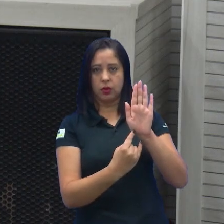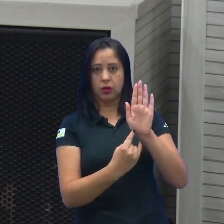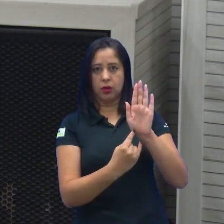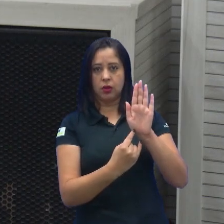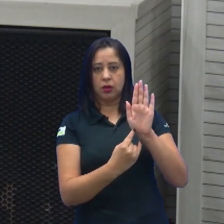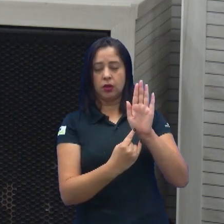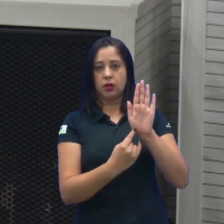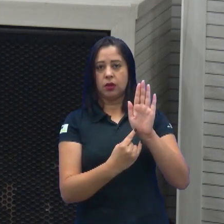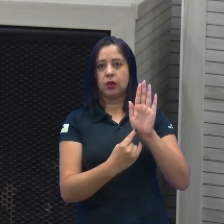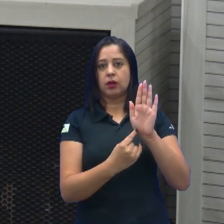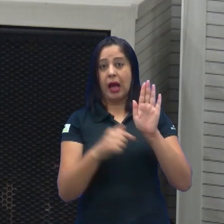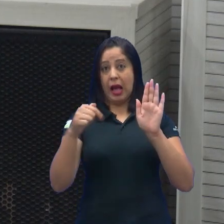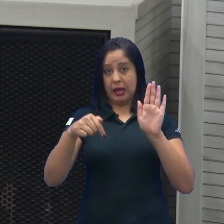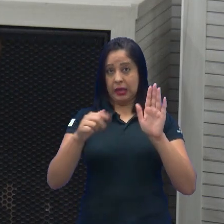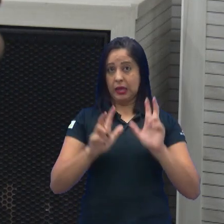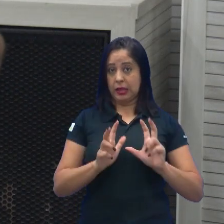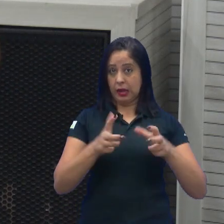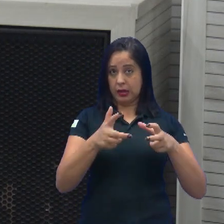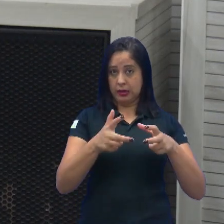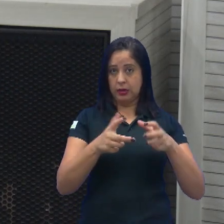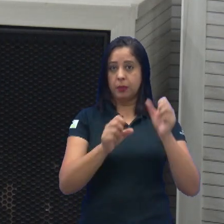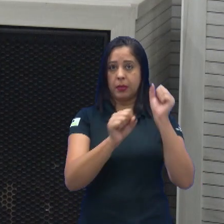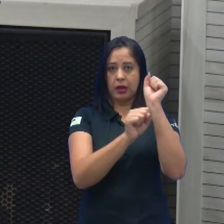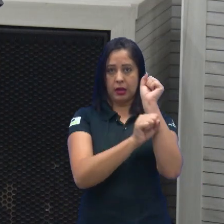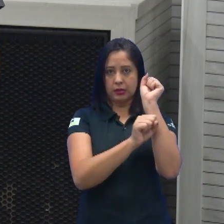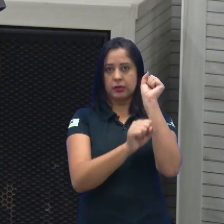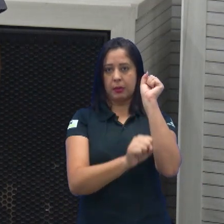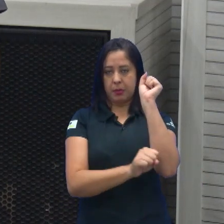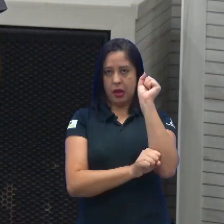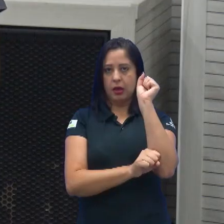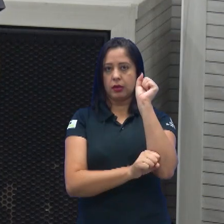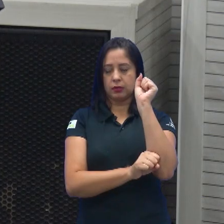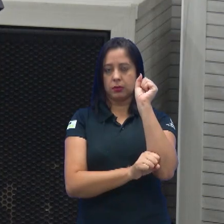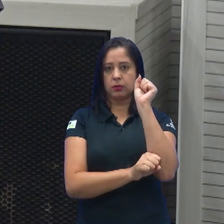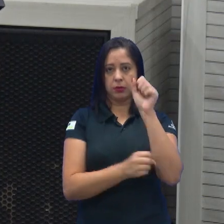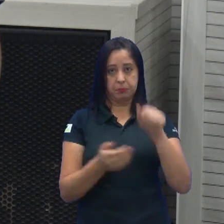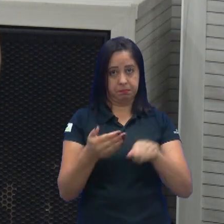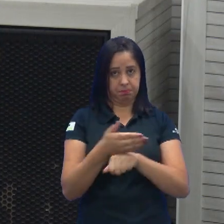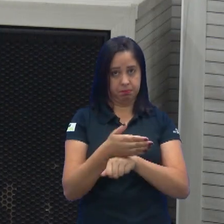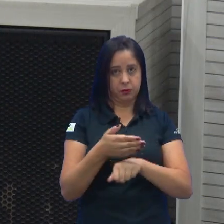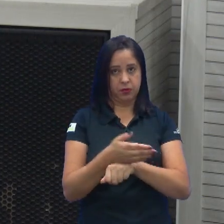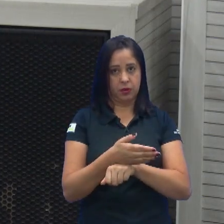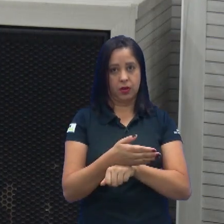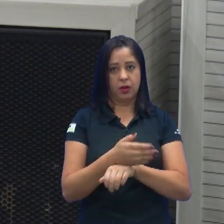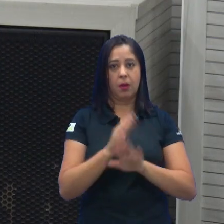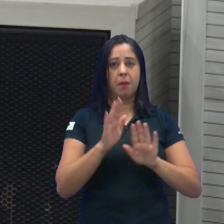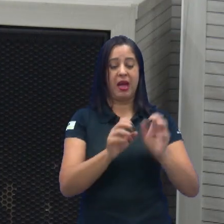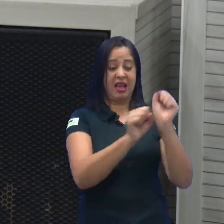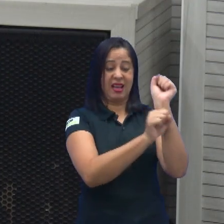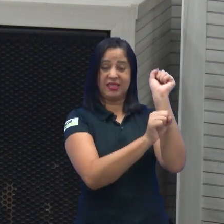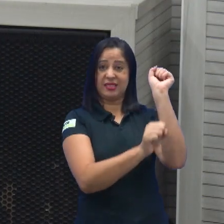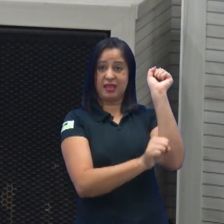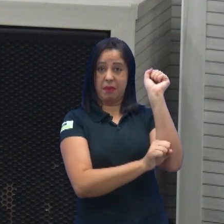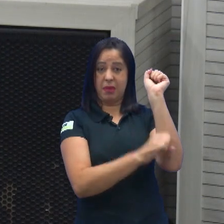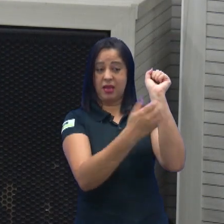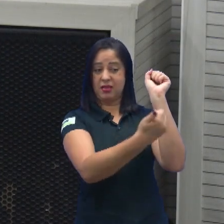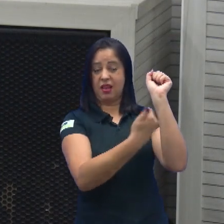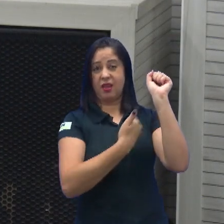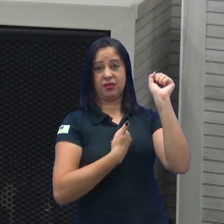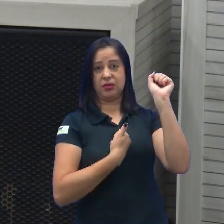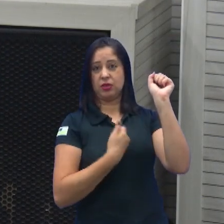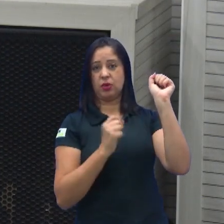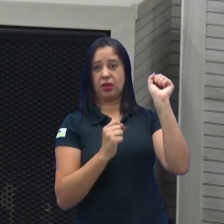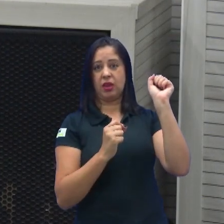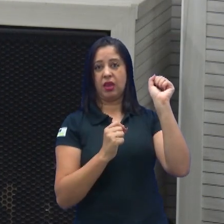recebemos aqui nessa casa a Sabesp por um requerimento que essa casa aprovou, E a Sabesp teve a audácia de dizer que nós temos